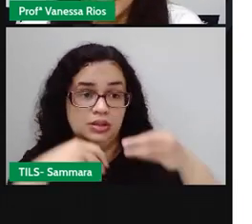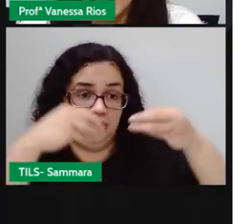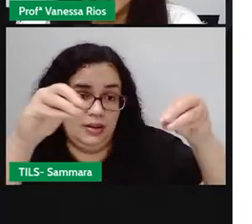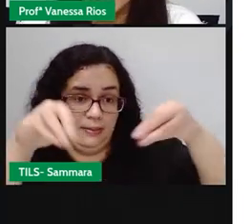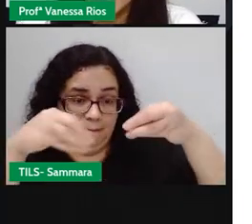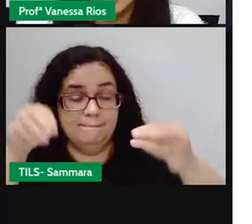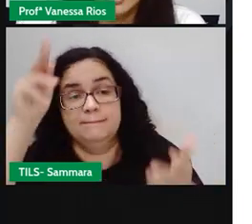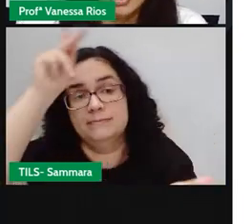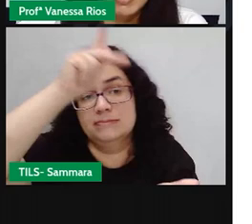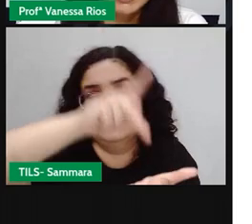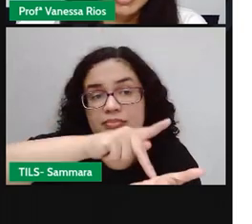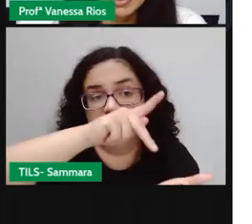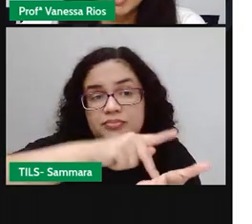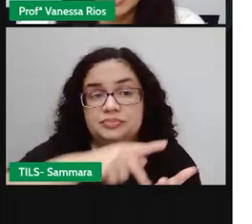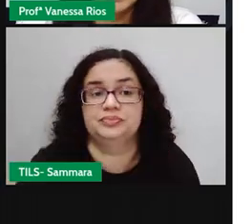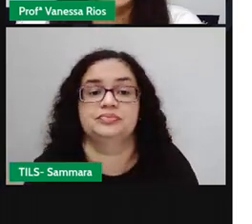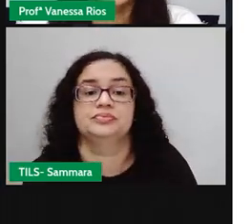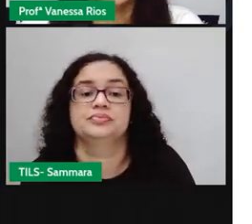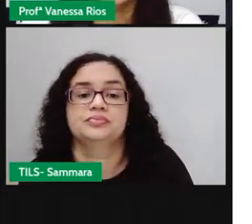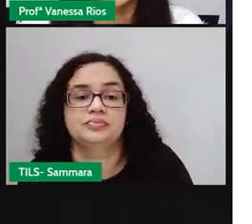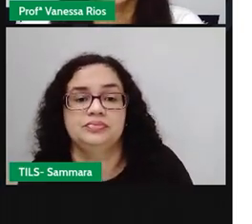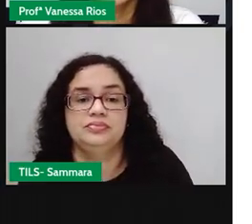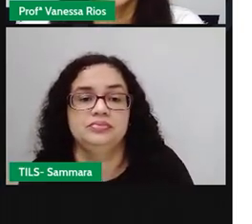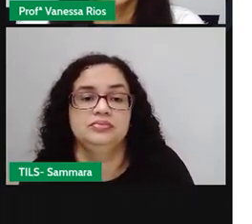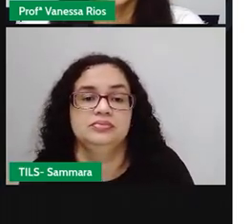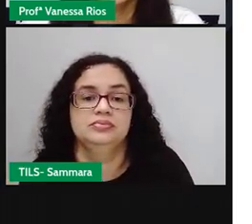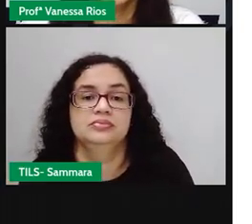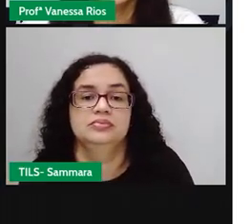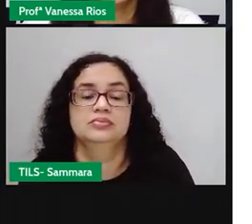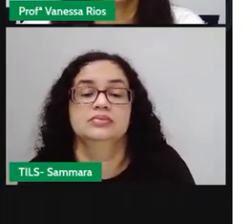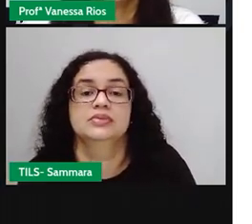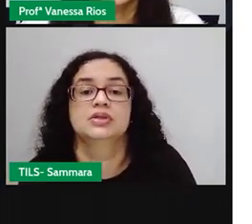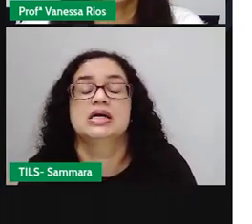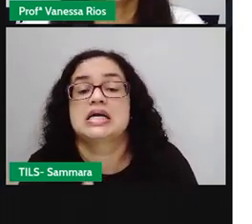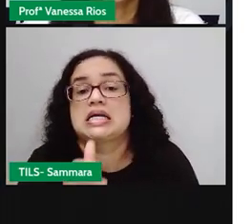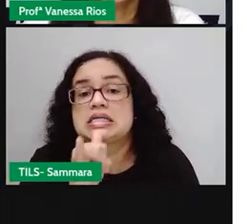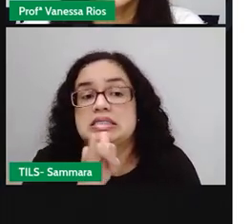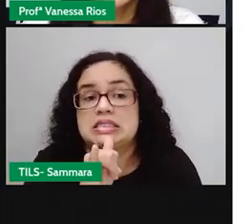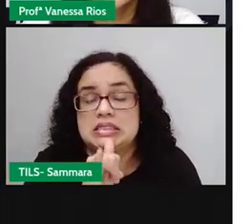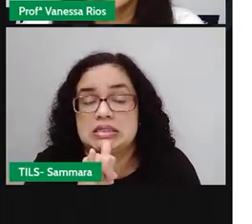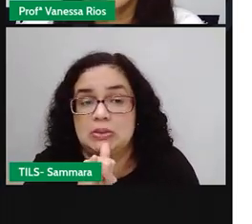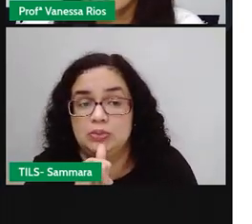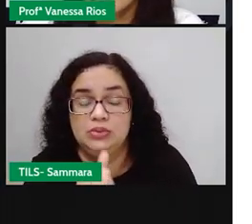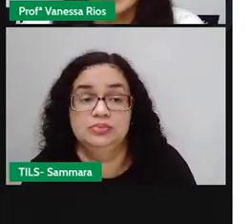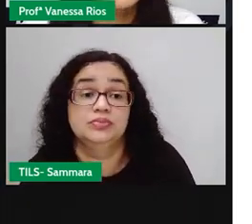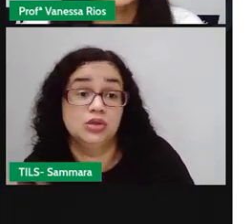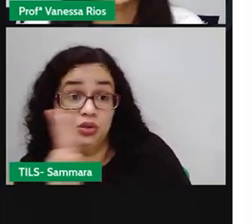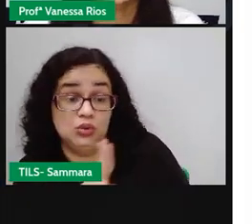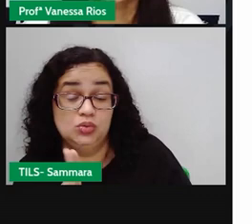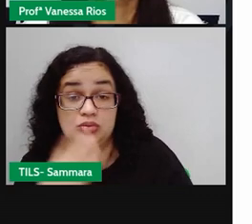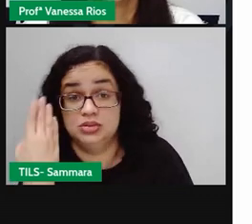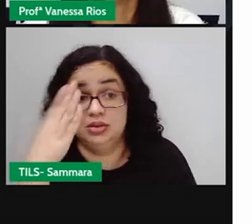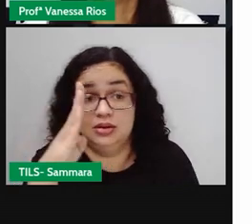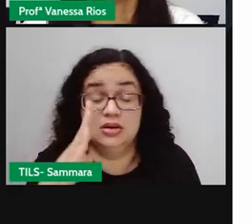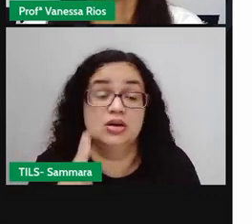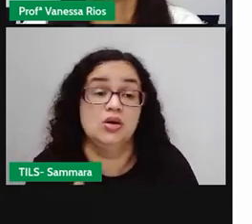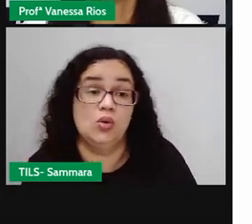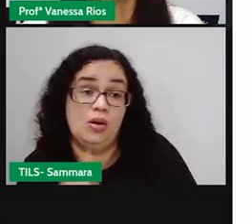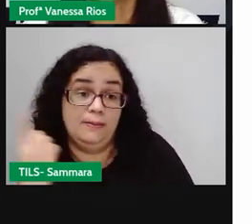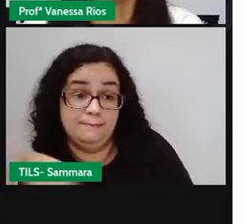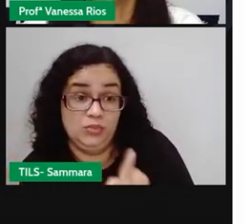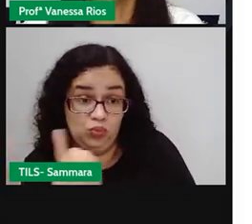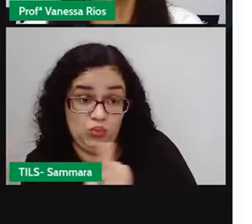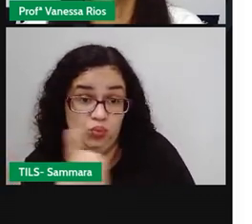é que, na verdade, é o material mais utilizado. Mas como exemplos aí de brinquedos que usam madeira, a gente pode ter